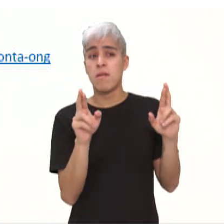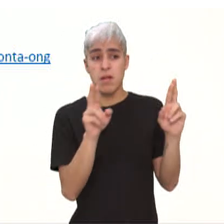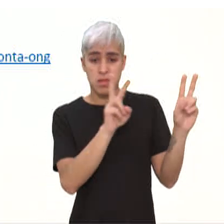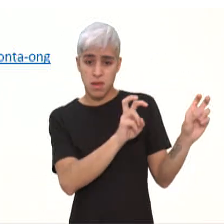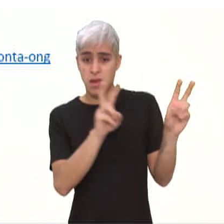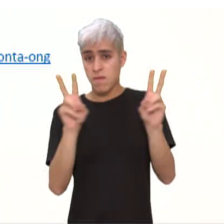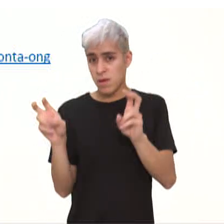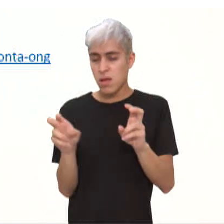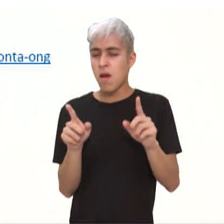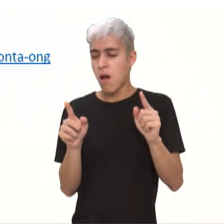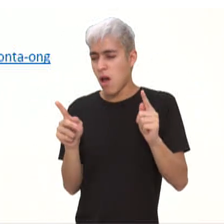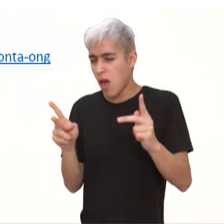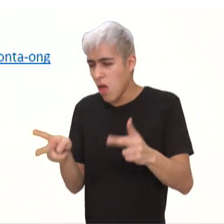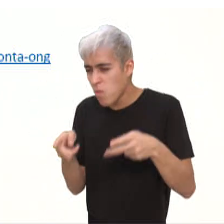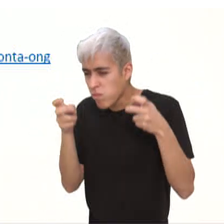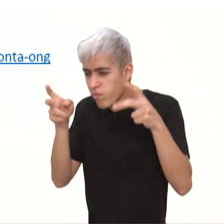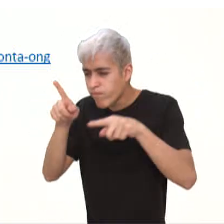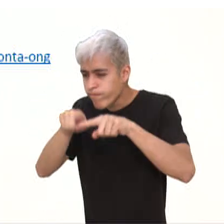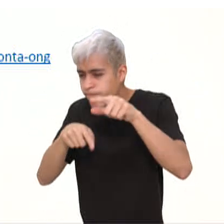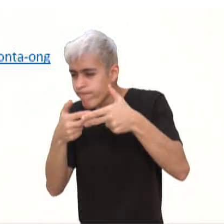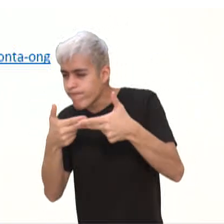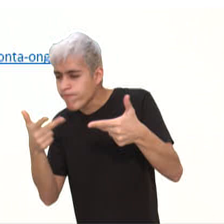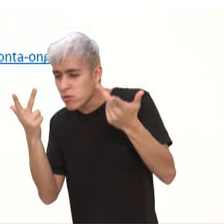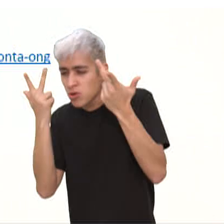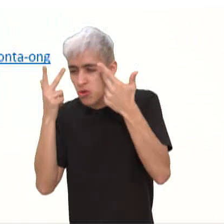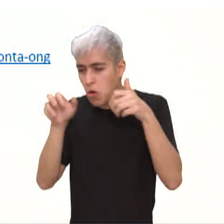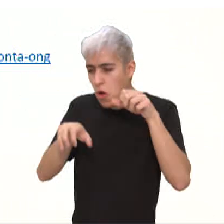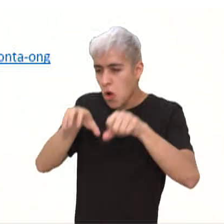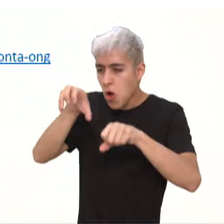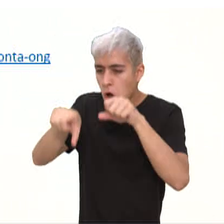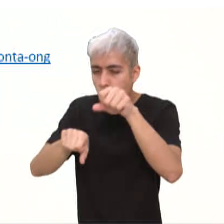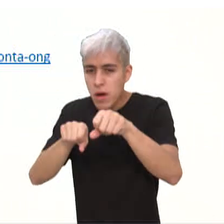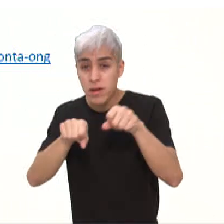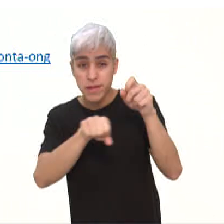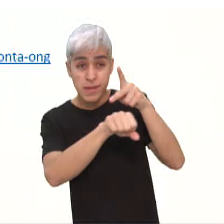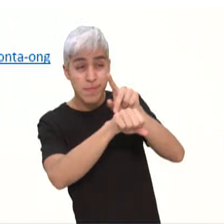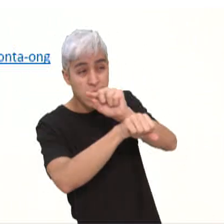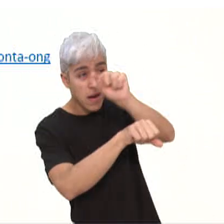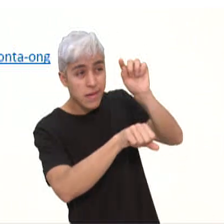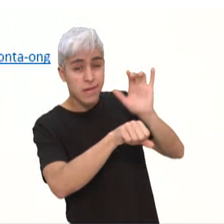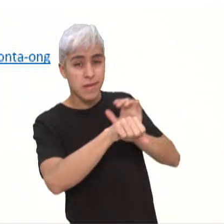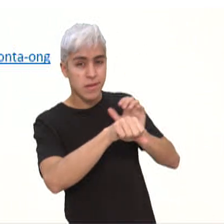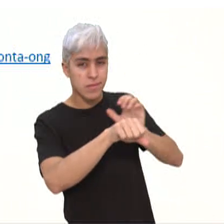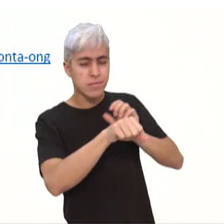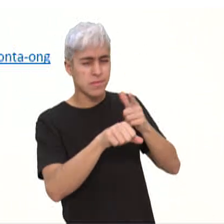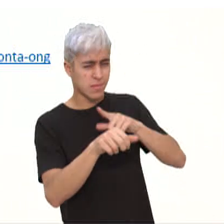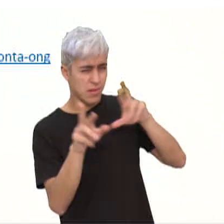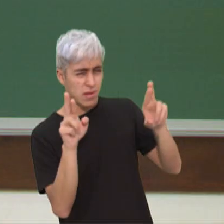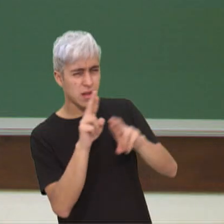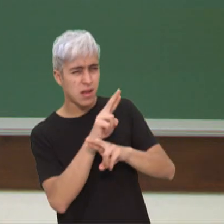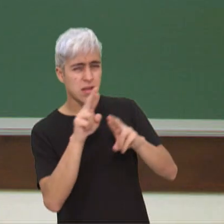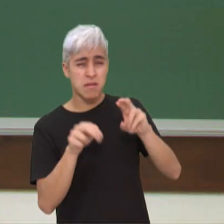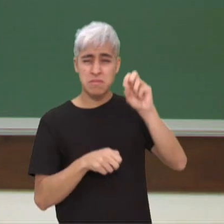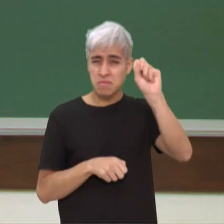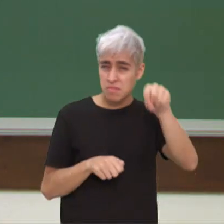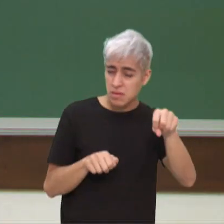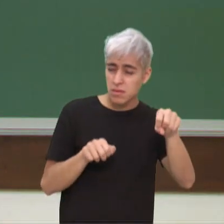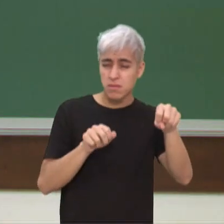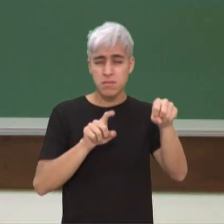a exploração desses recursos naturais e os países ricos? Será que sim? Será que